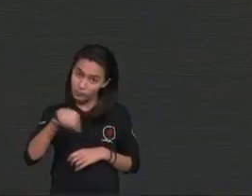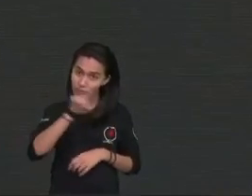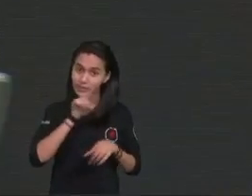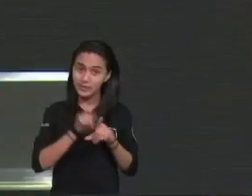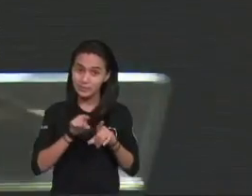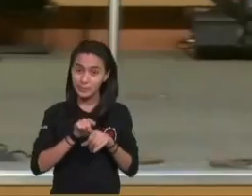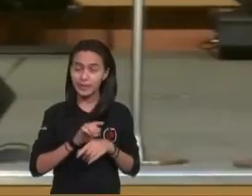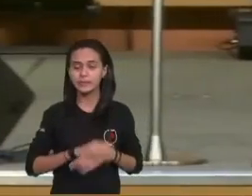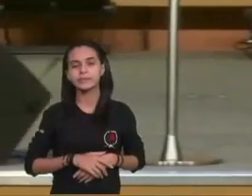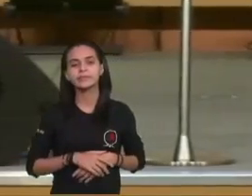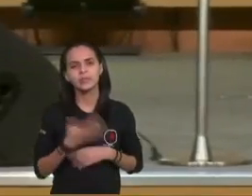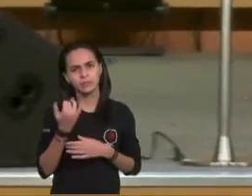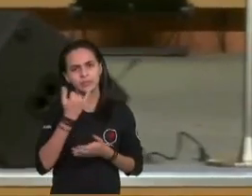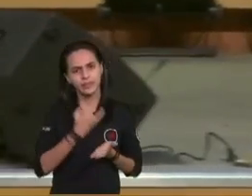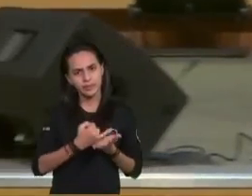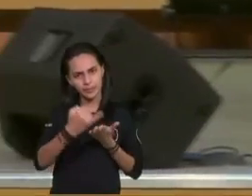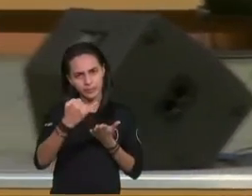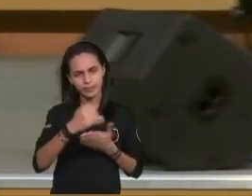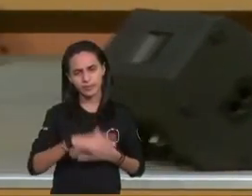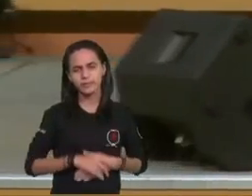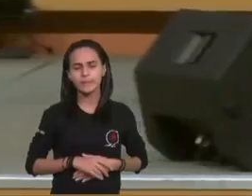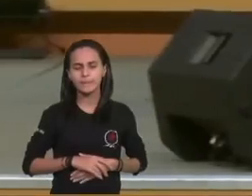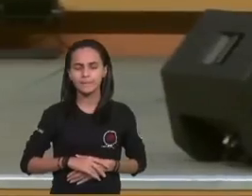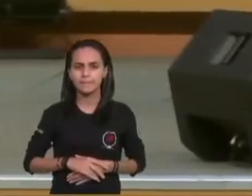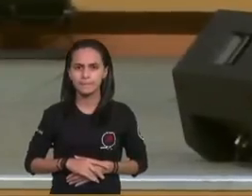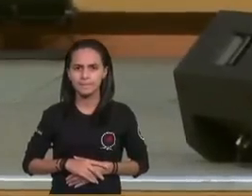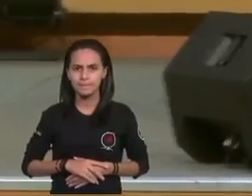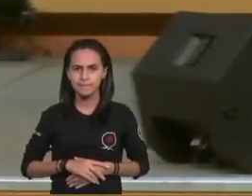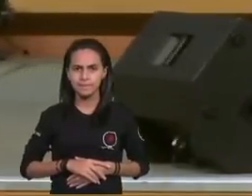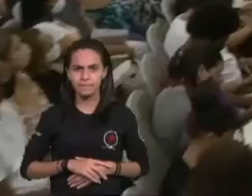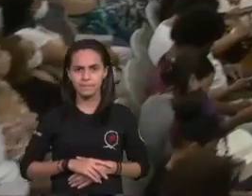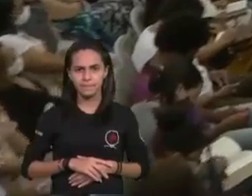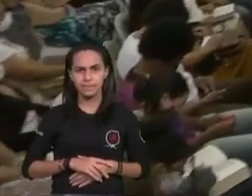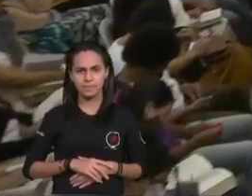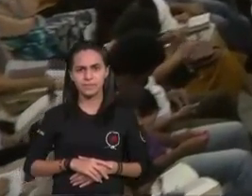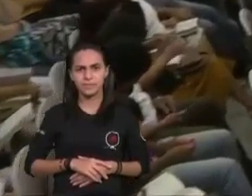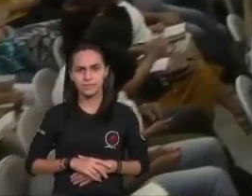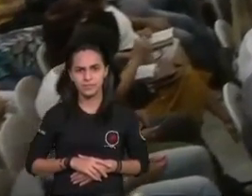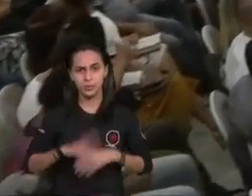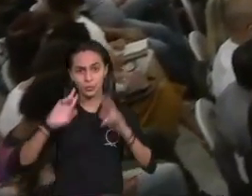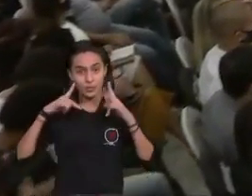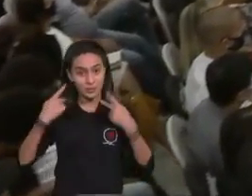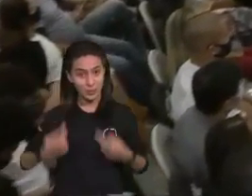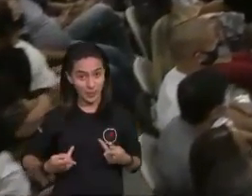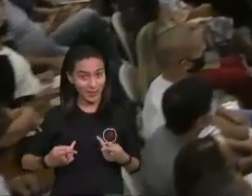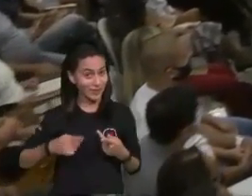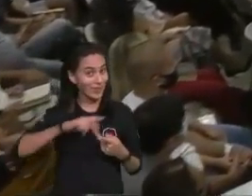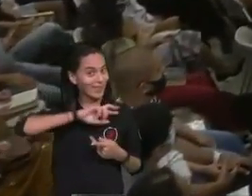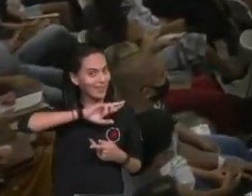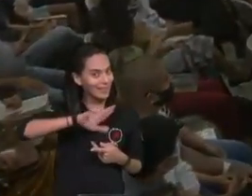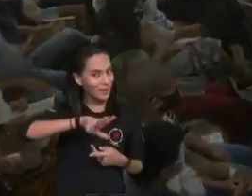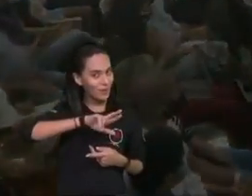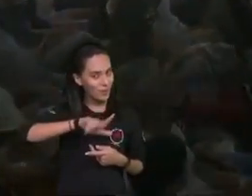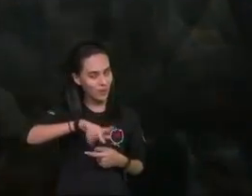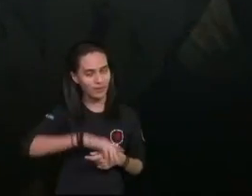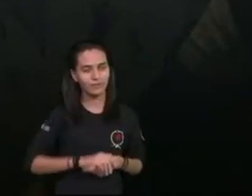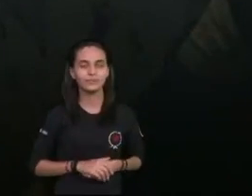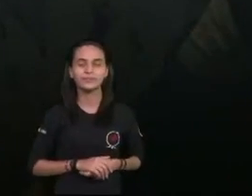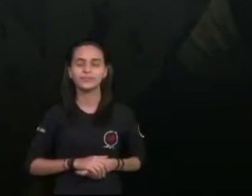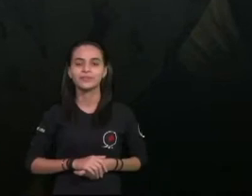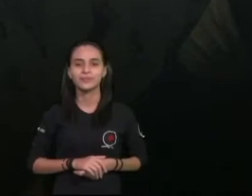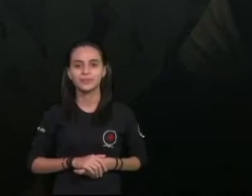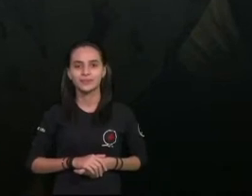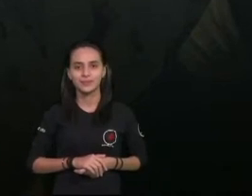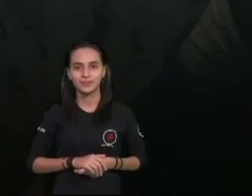primeiro aqui numa introdução e eu vou dizer o que o ser humano não é e o